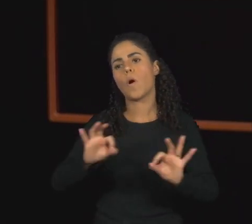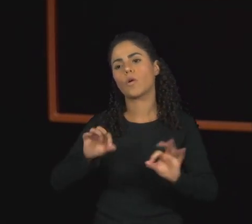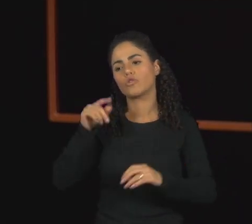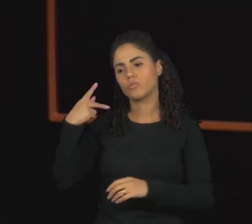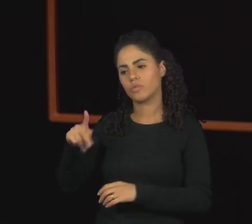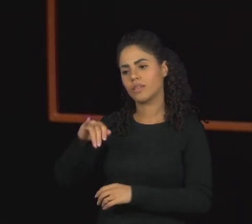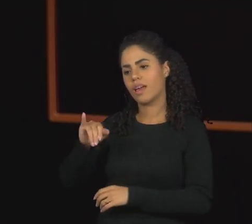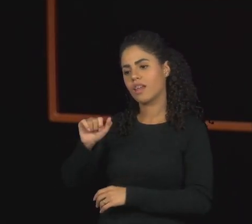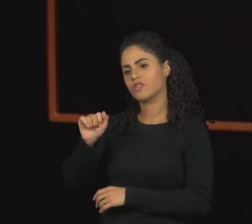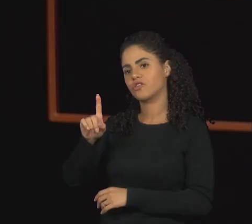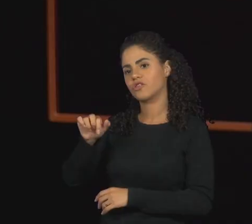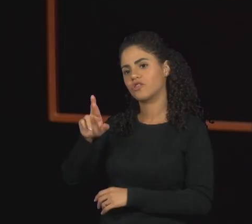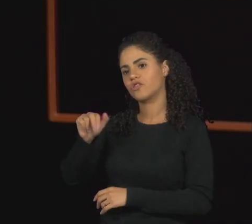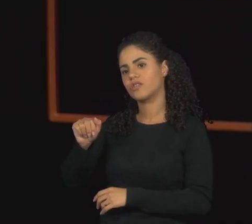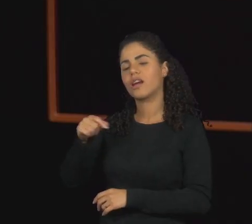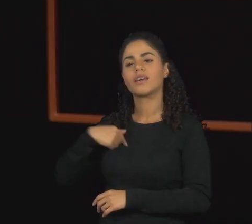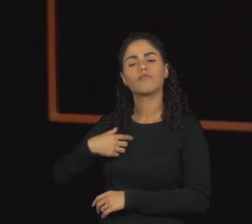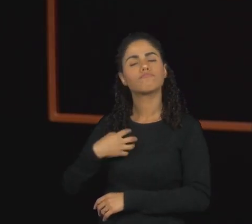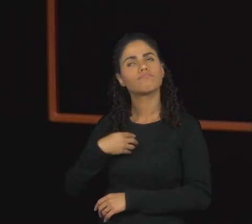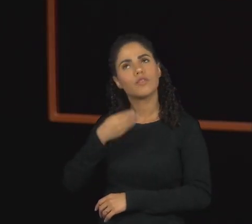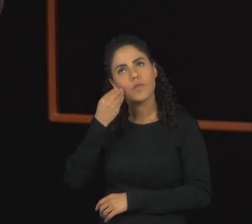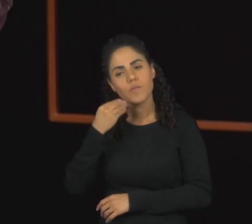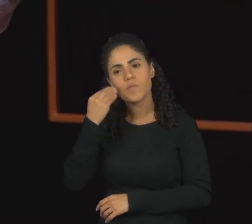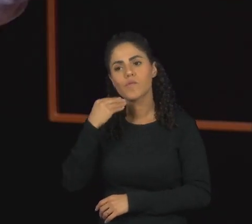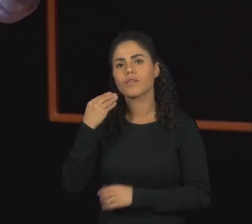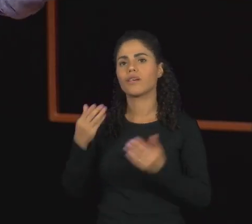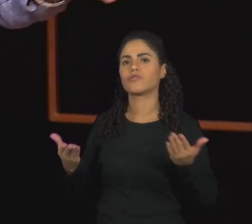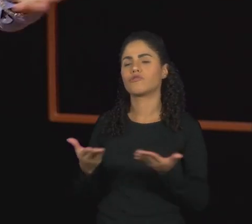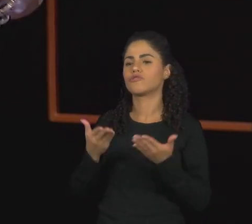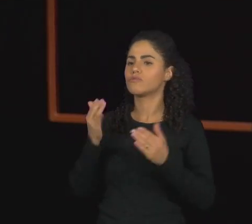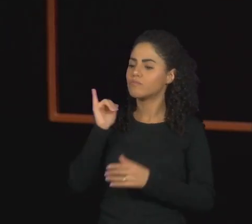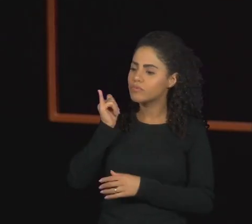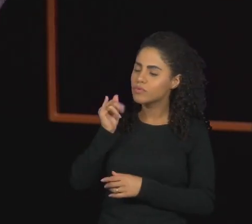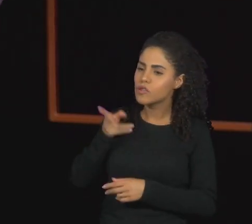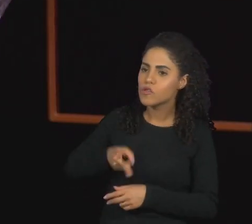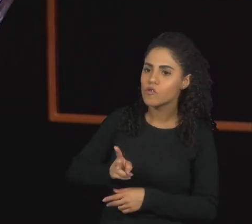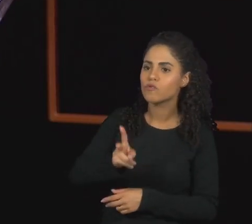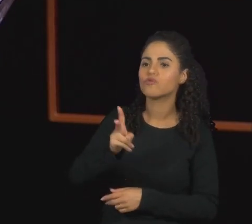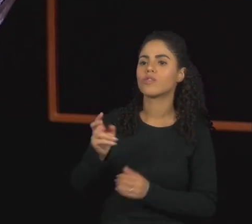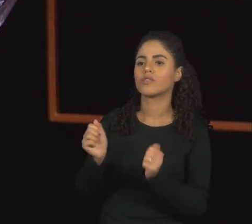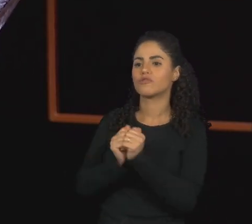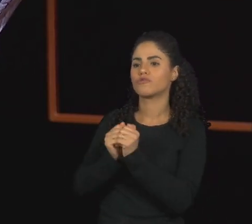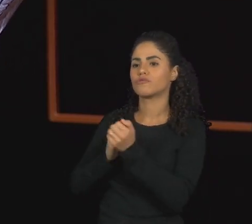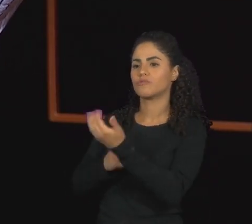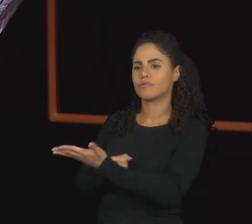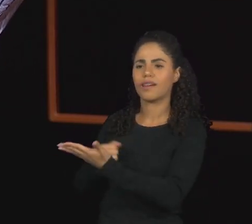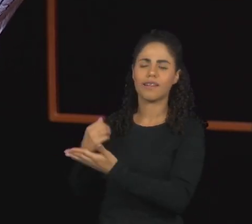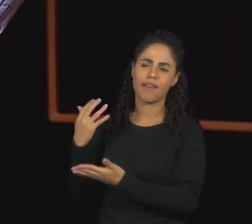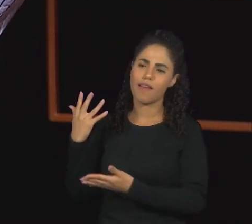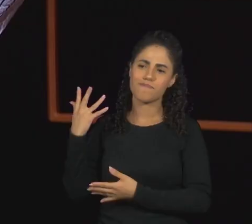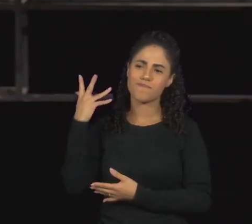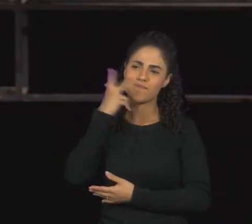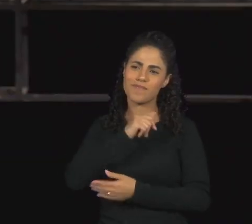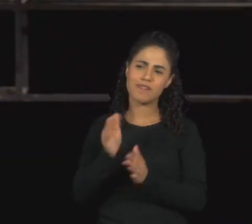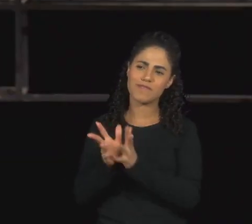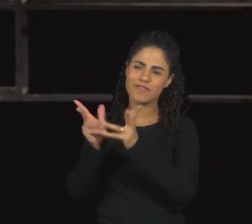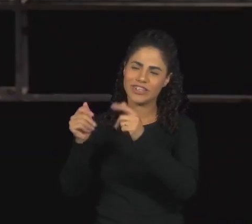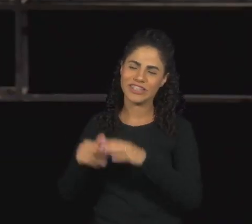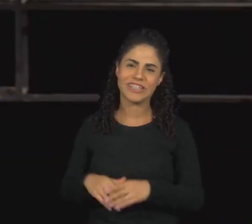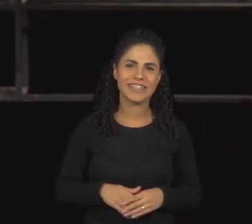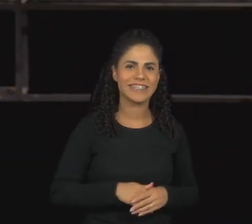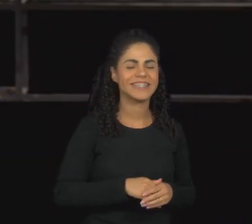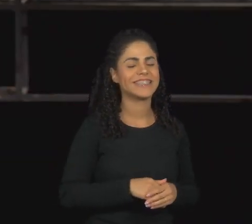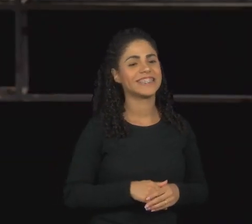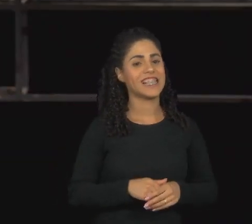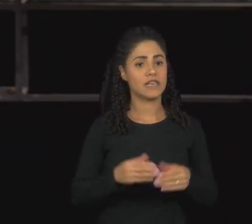Martini e que eu tenho o privilégio de continuar contracenando com esse Lorde Erson Capri.